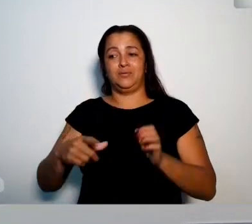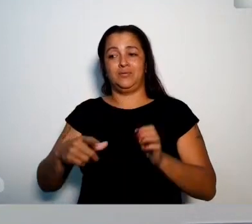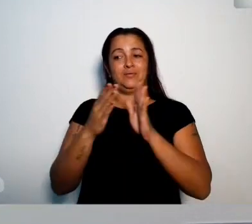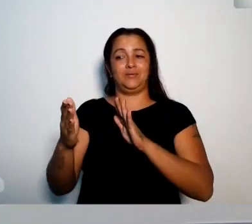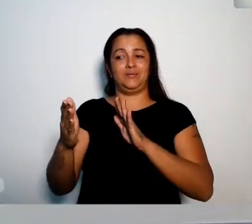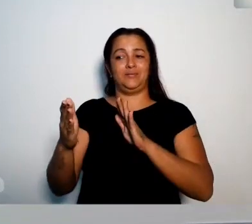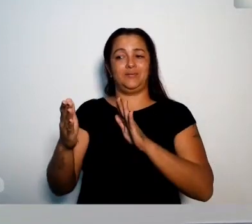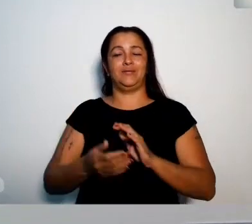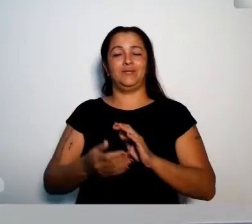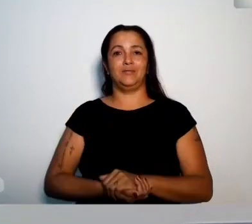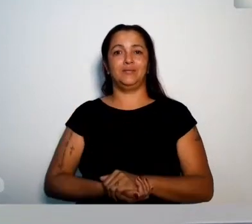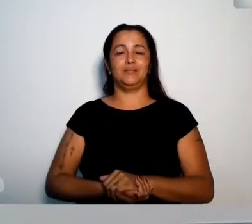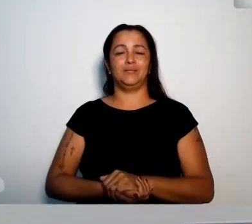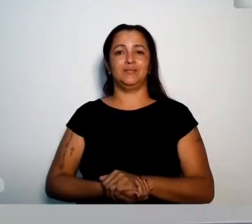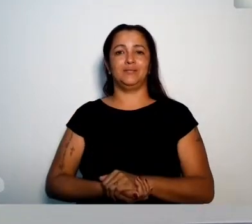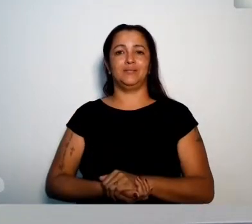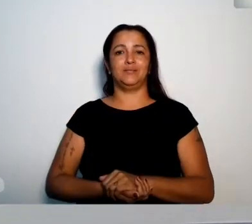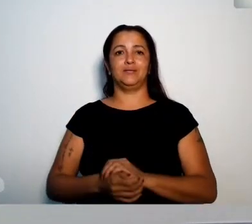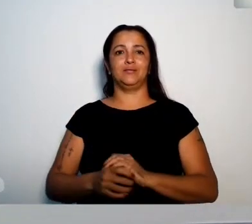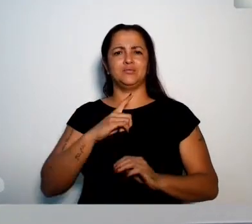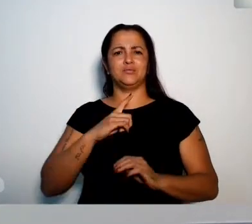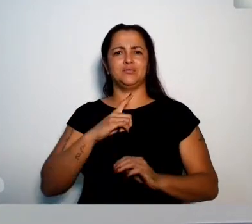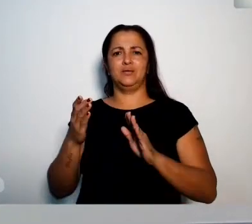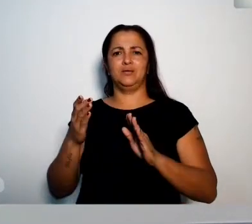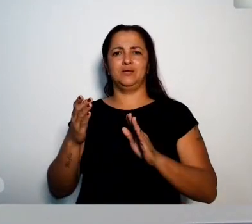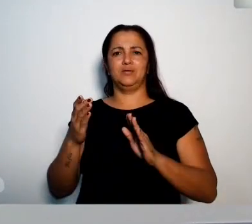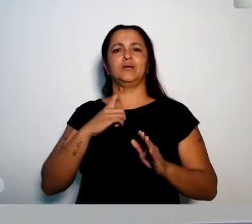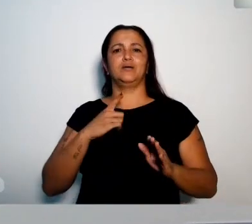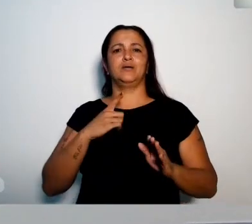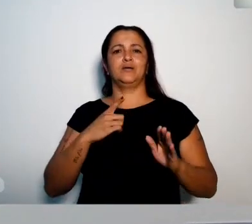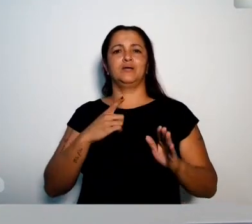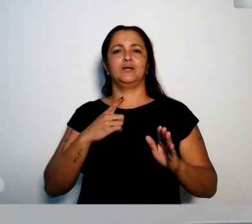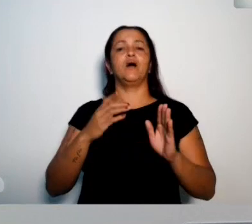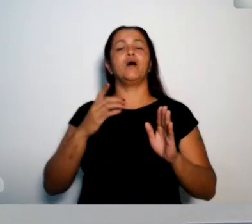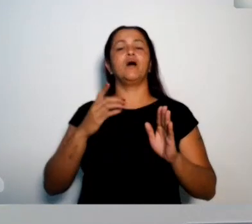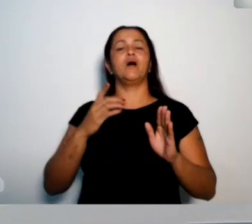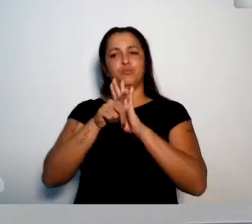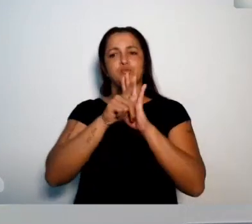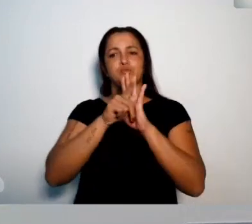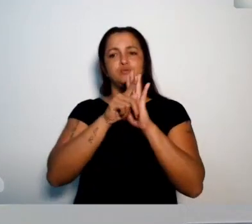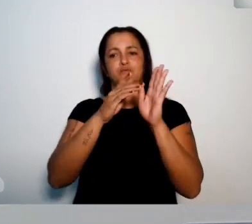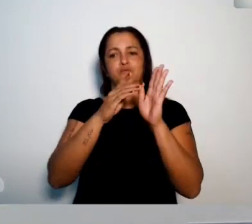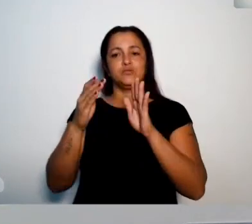Palinha está aí a testemunha disso, o Casa Grande está aí a testemunha disso. E meu filho